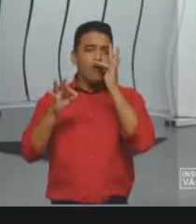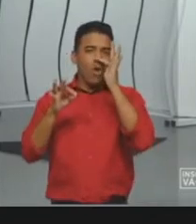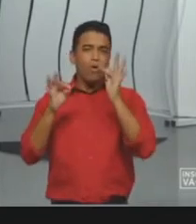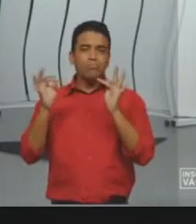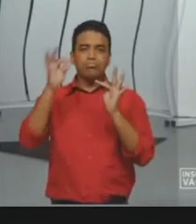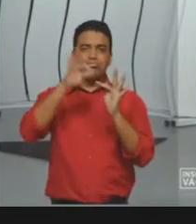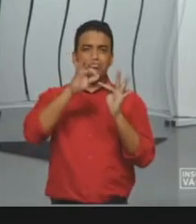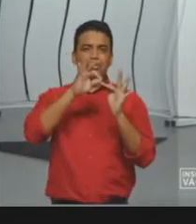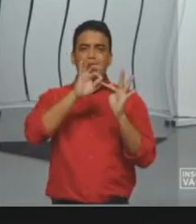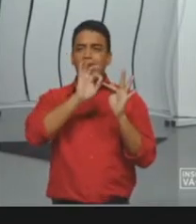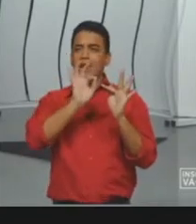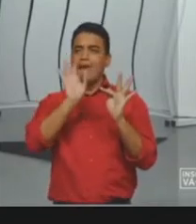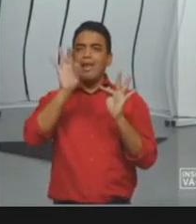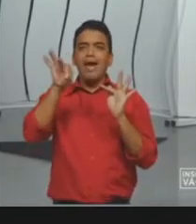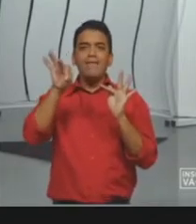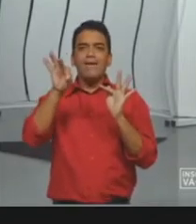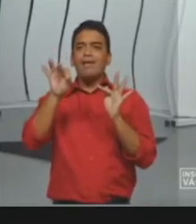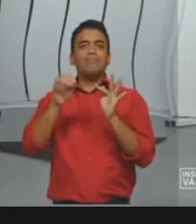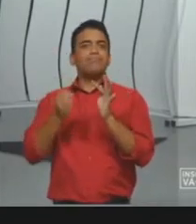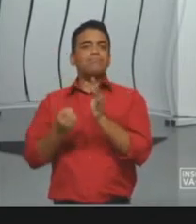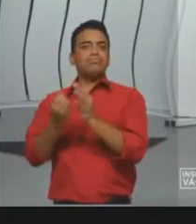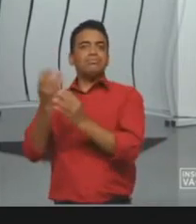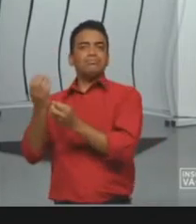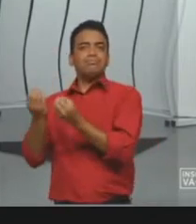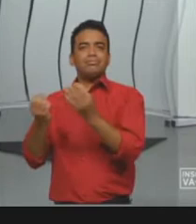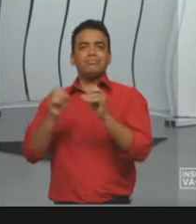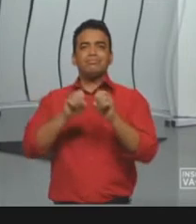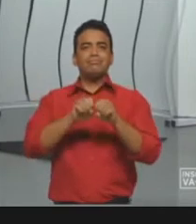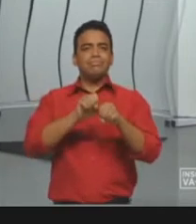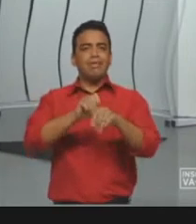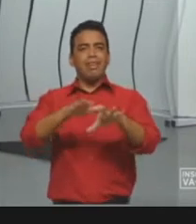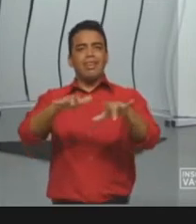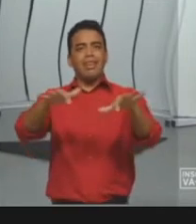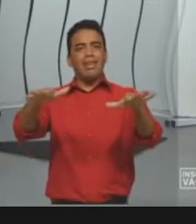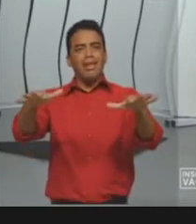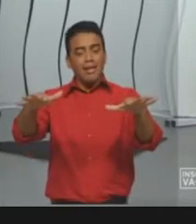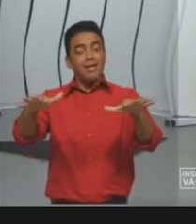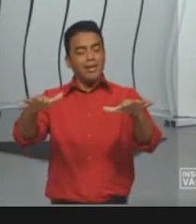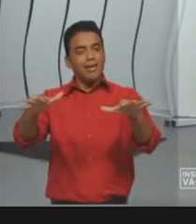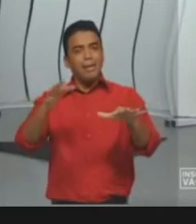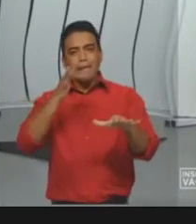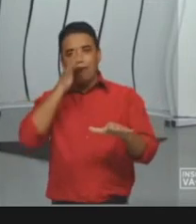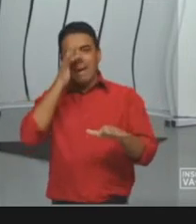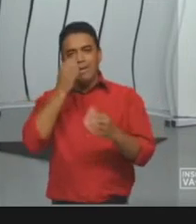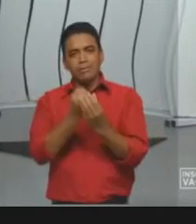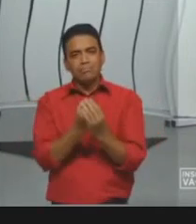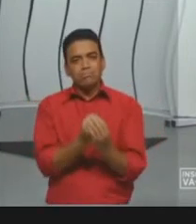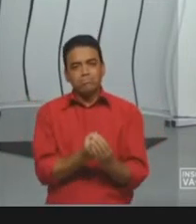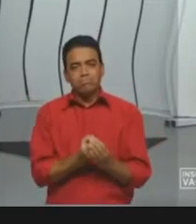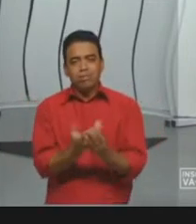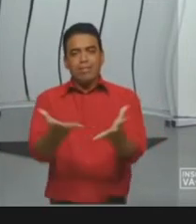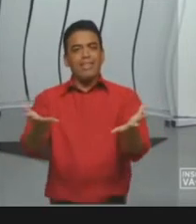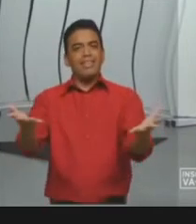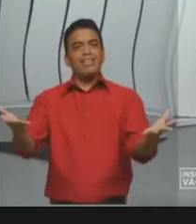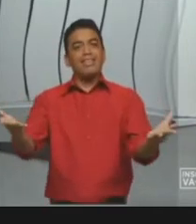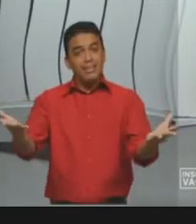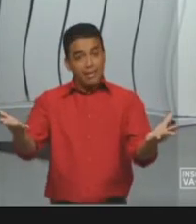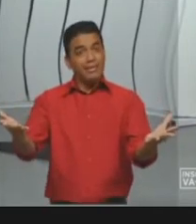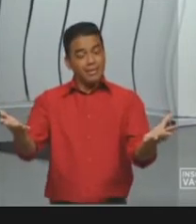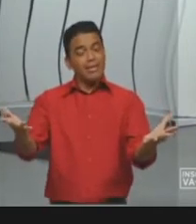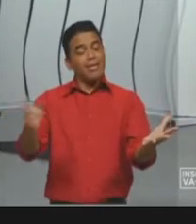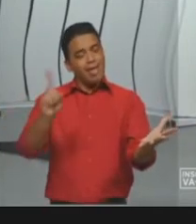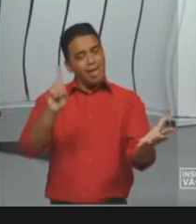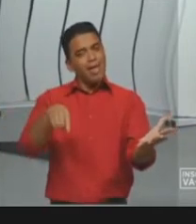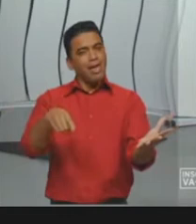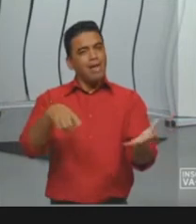pólen de uma flor para outra, elas estão ajudando na reprodução das plantas, permitindo que mais plantas cresçam no